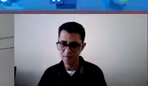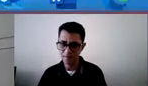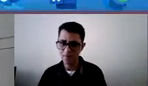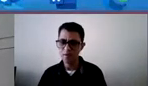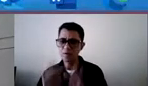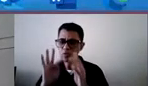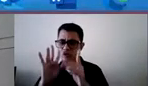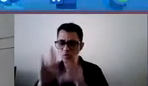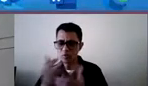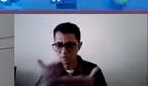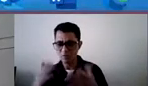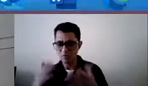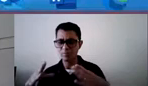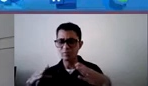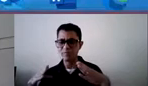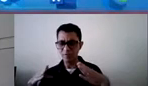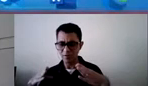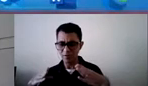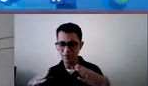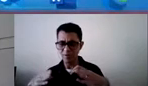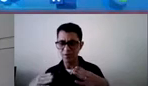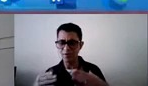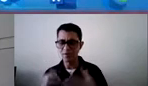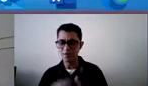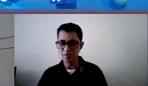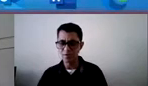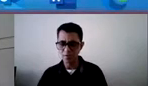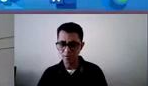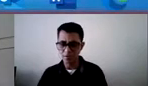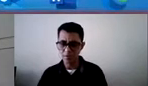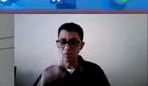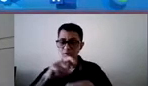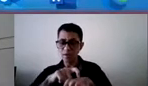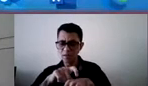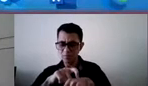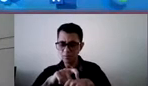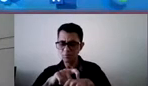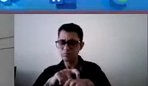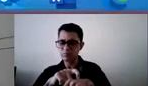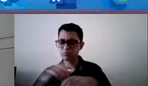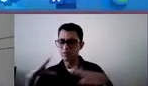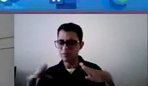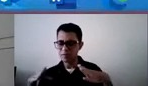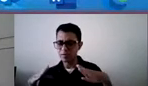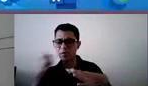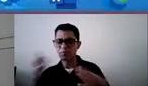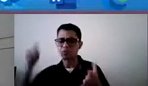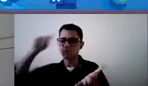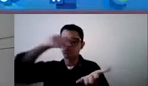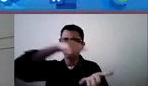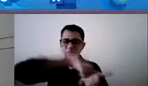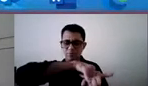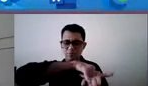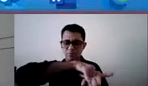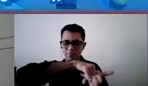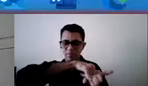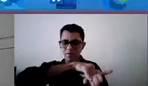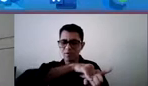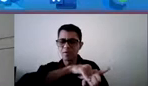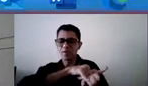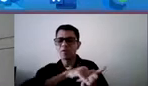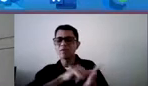Todos estaremos de férias. Então, gente, período de férias, desliguem mesmo o celular. Esquece